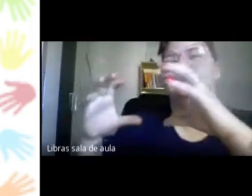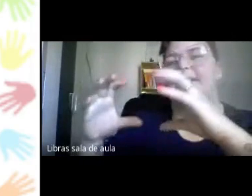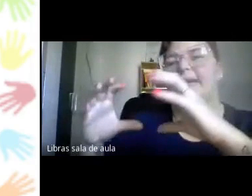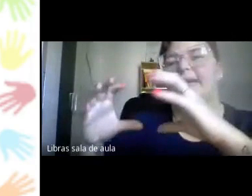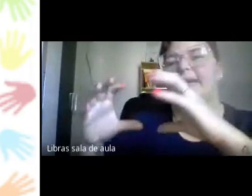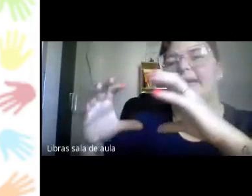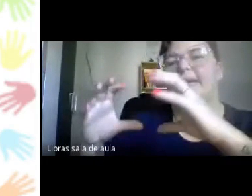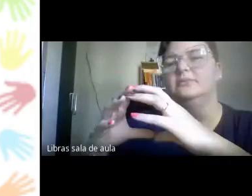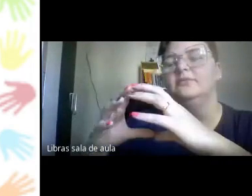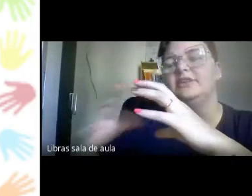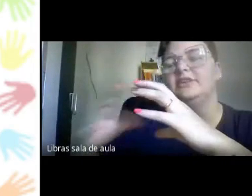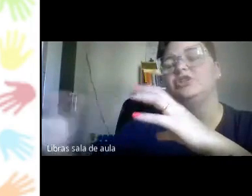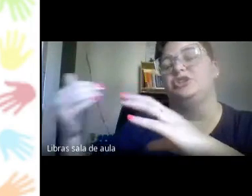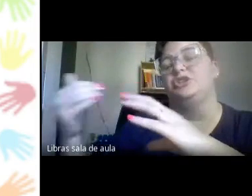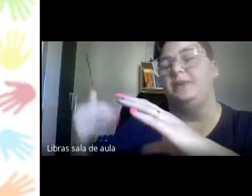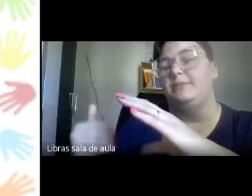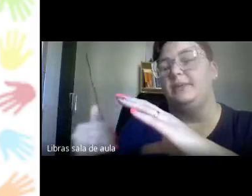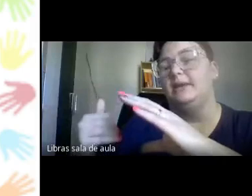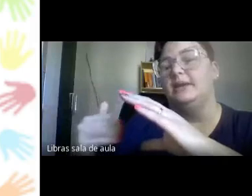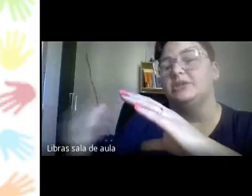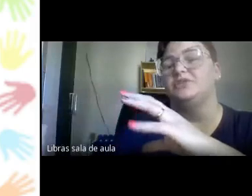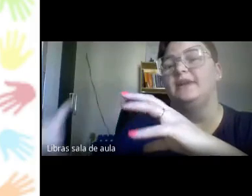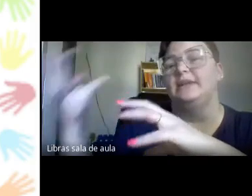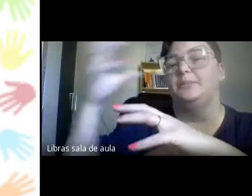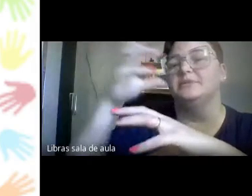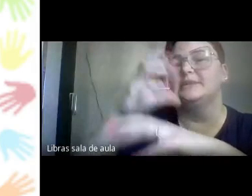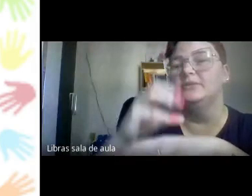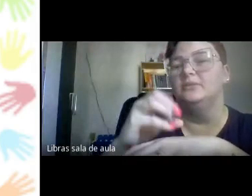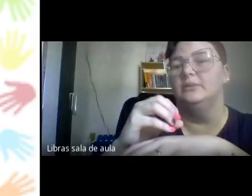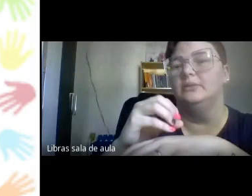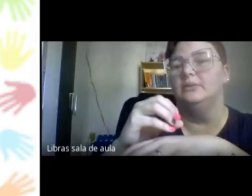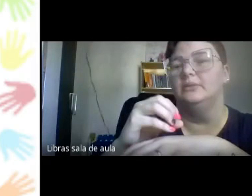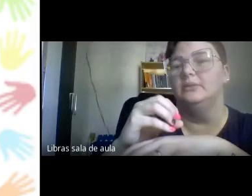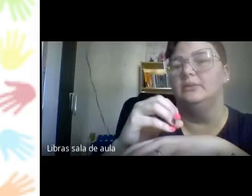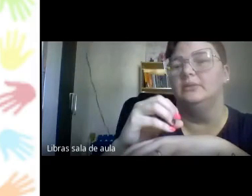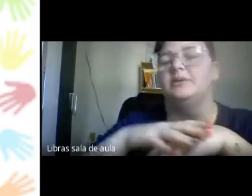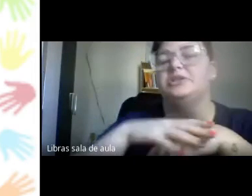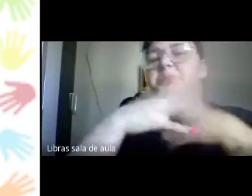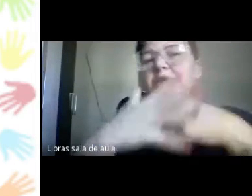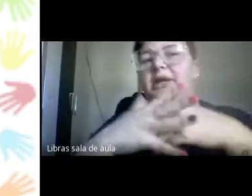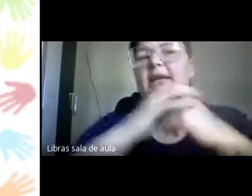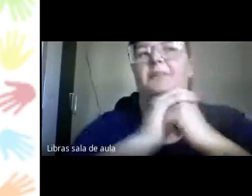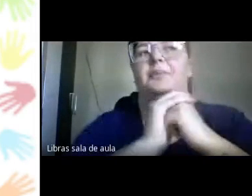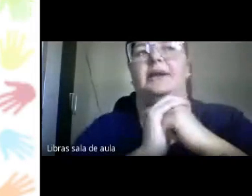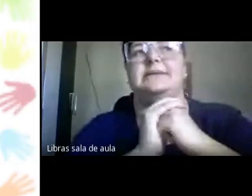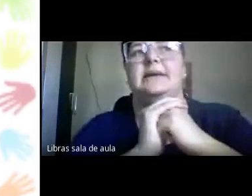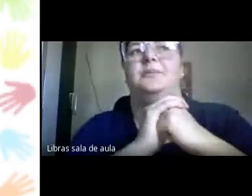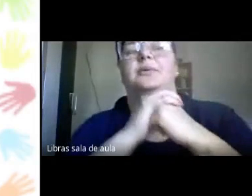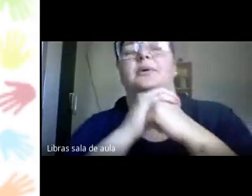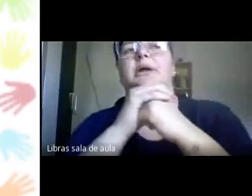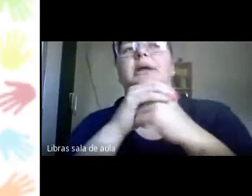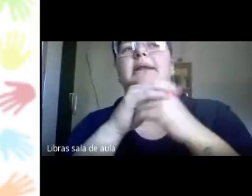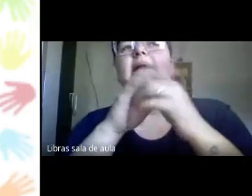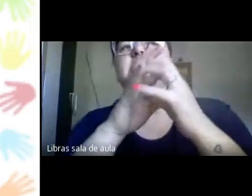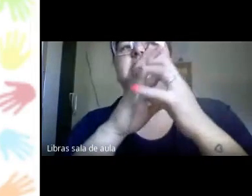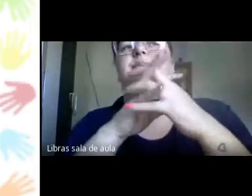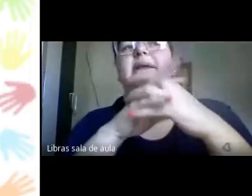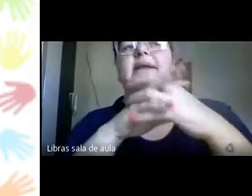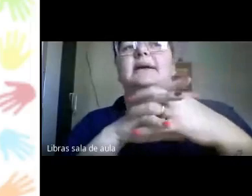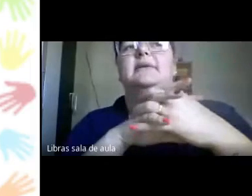formando esse cartão, em vez de a gente imprimir, a gente vai estar postando lá. Então, a gente poderia, por exemplo,